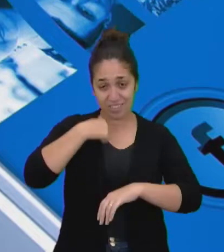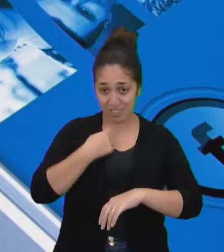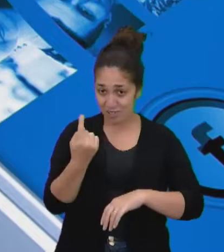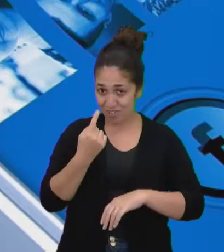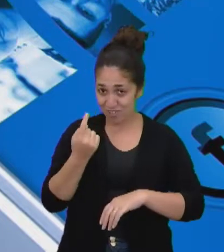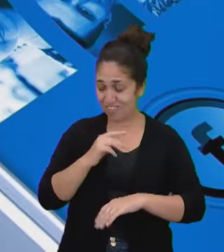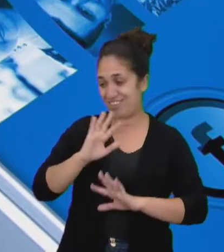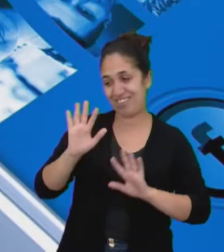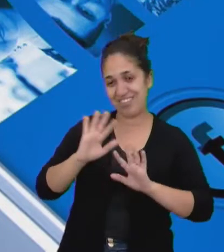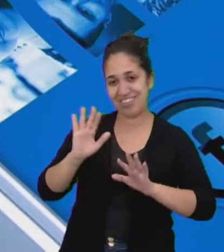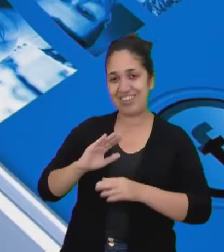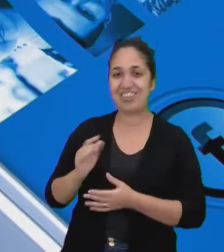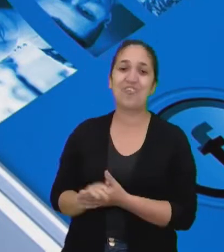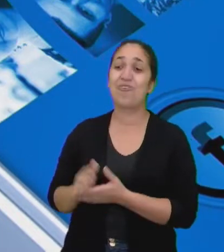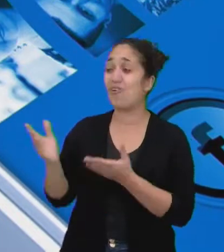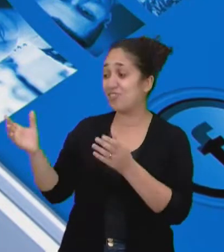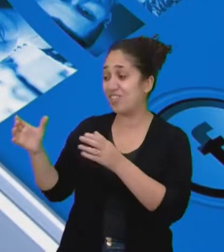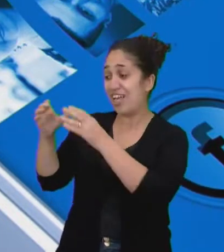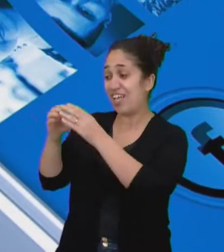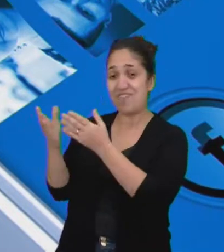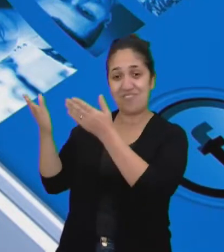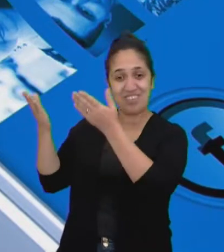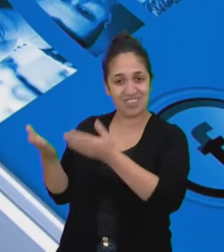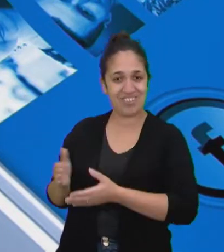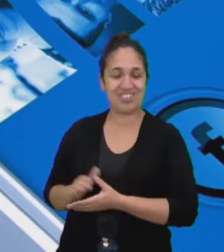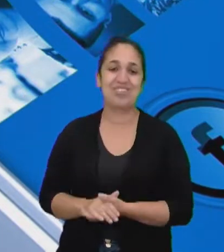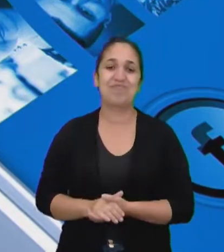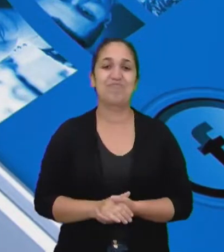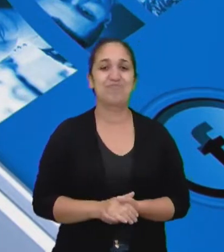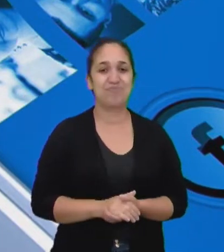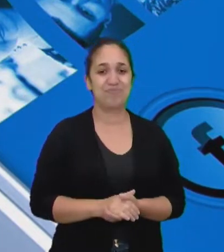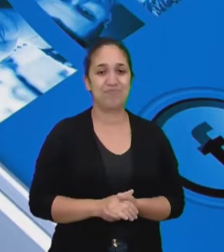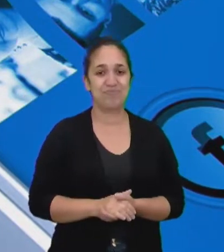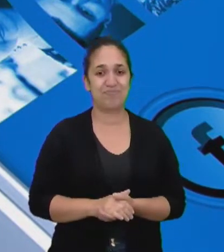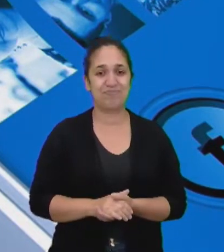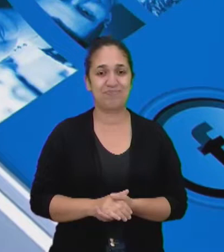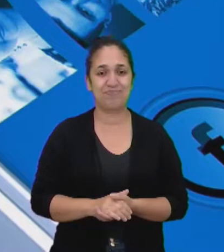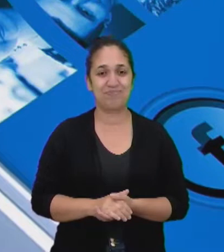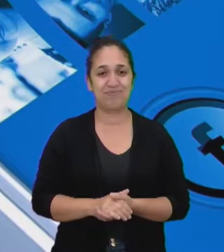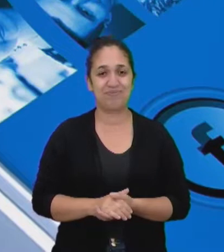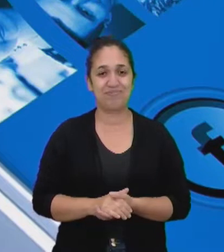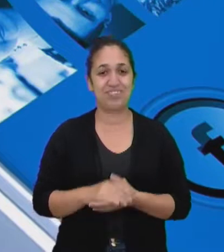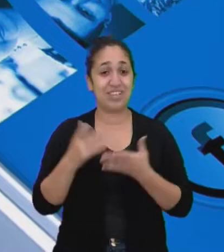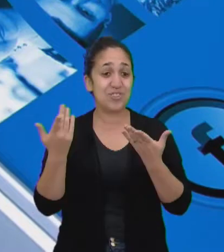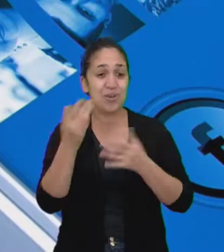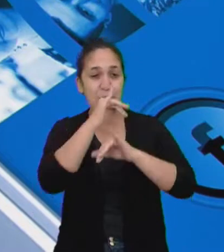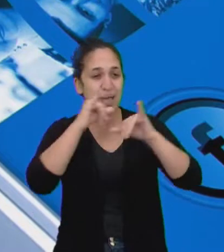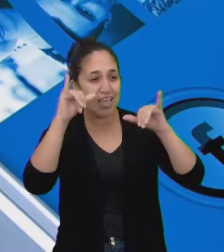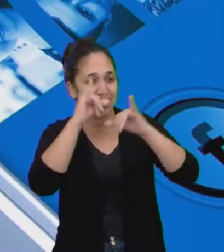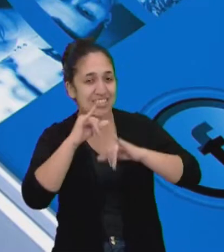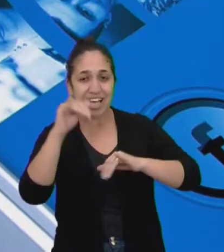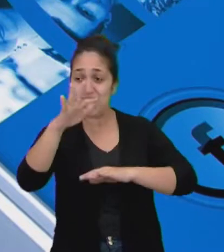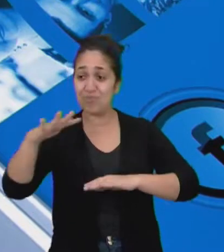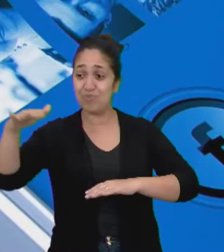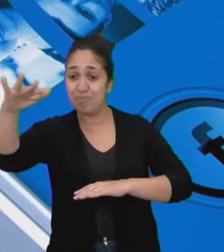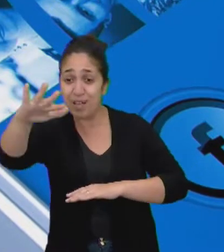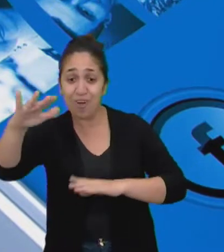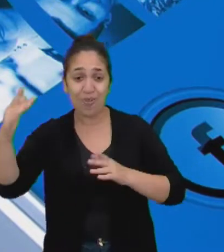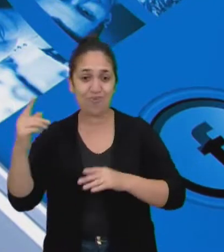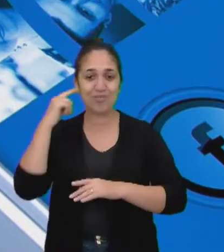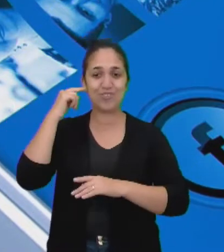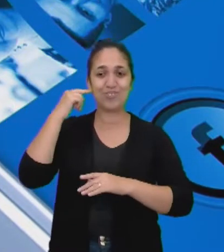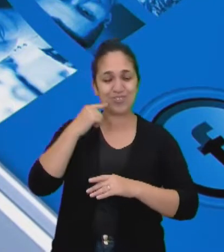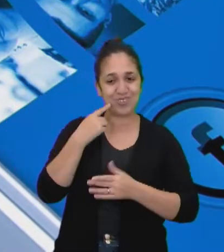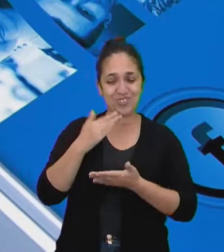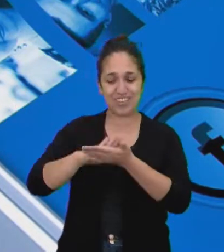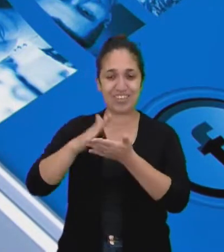vamos apresentar a nossa equipe de hoje. Hoje nós temos aí, levando toda a nossa mensagem, a nossa fala para a comunidade surda, os